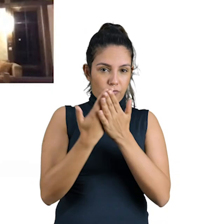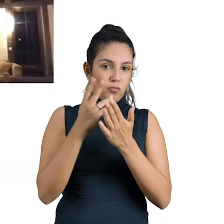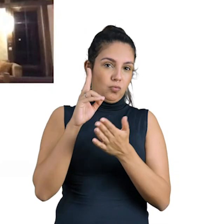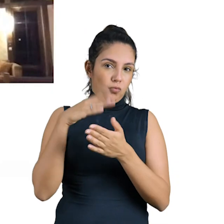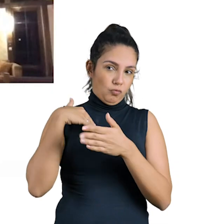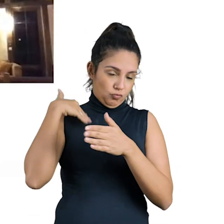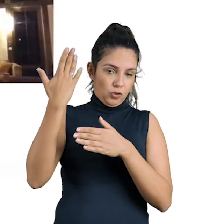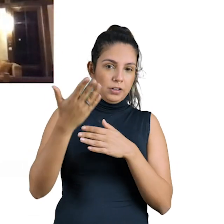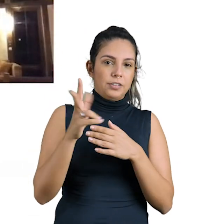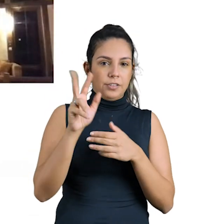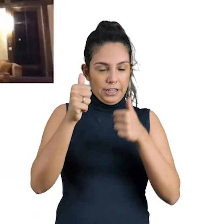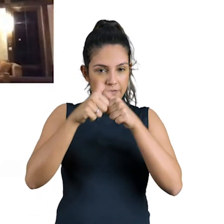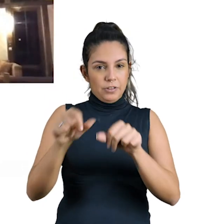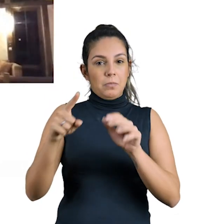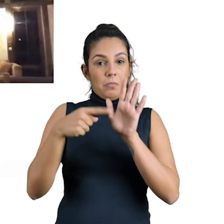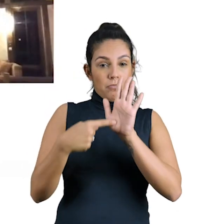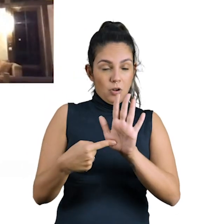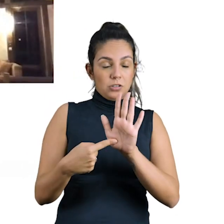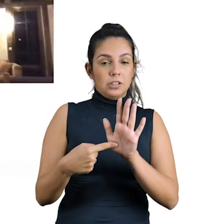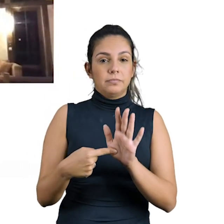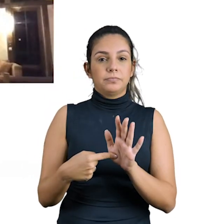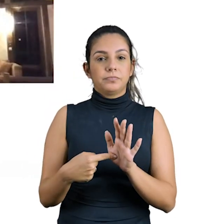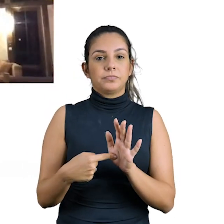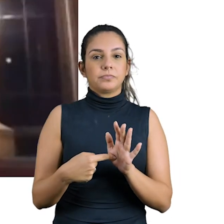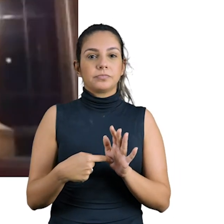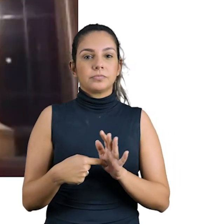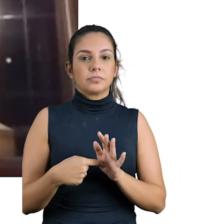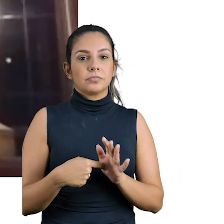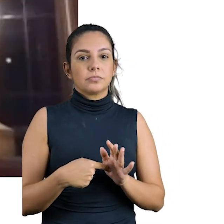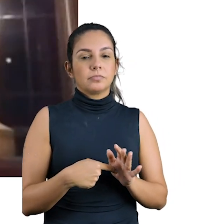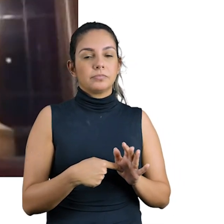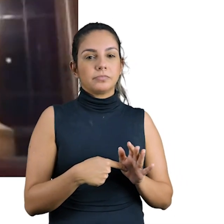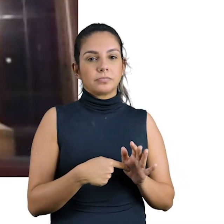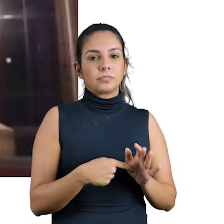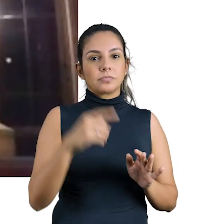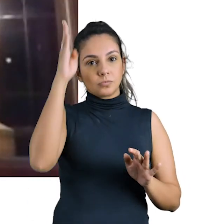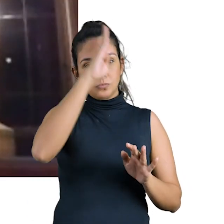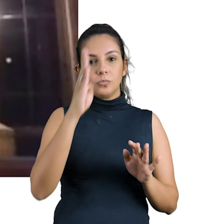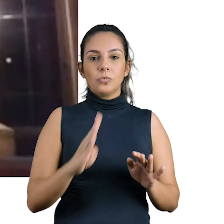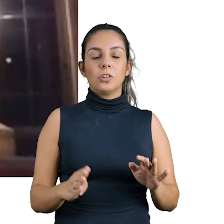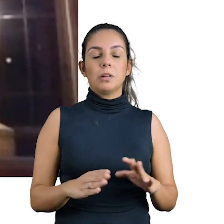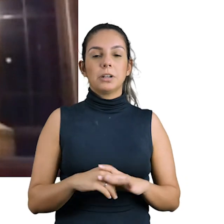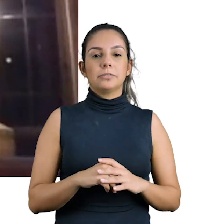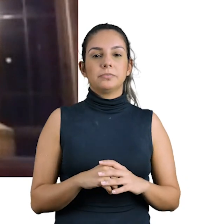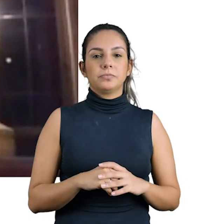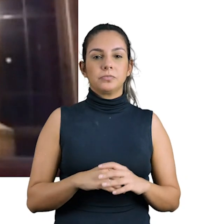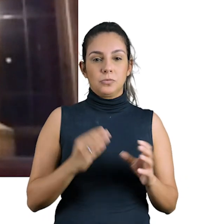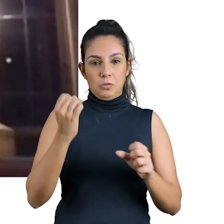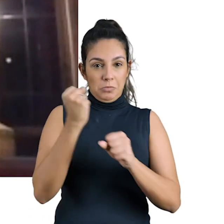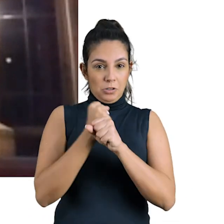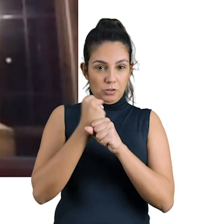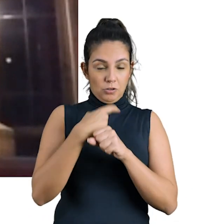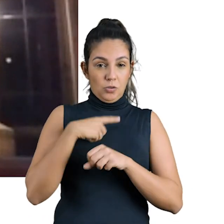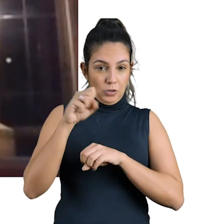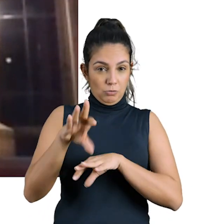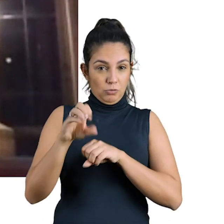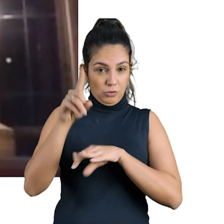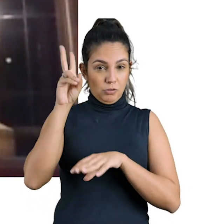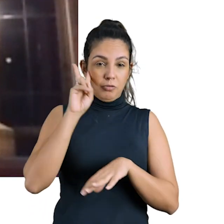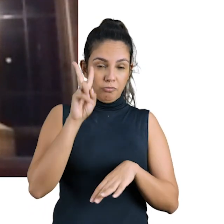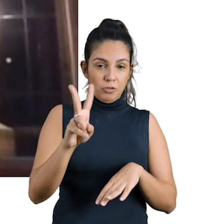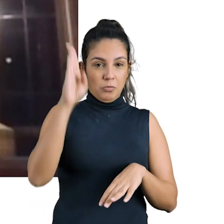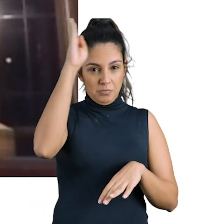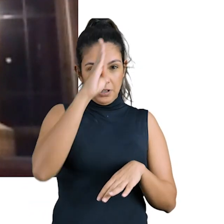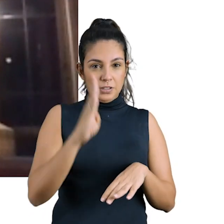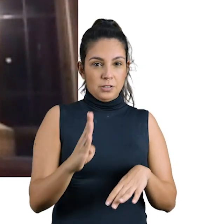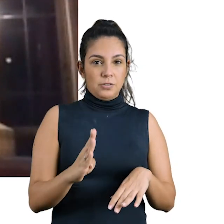né, agora há mais de 10 anos, e tenho muitos colegas lá, vai ficando evidente a posição de pária do Brasil,